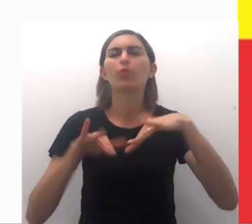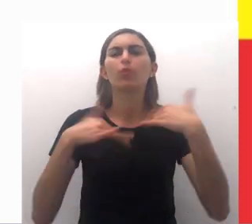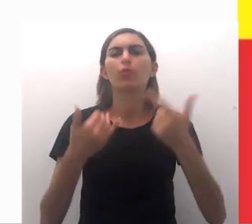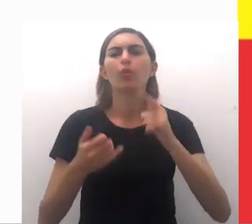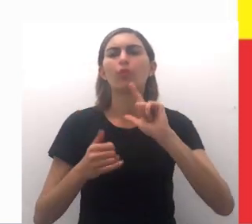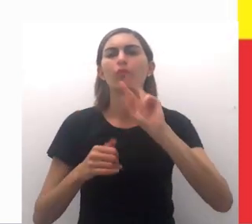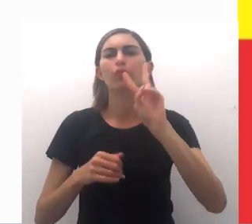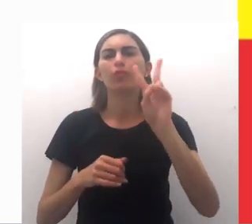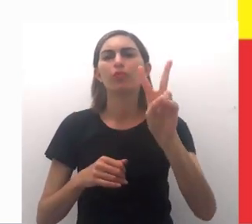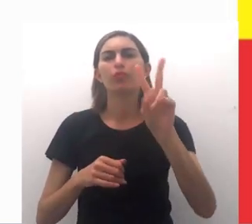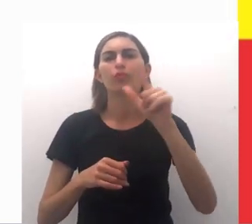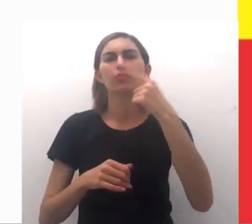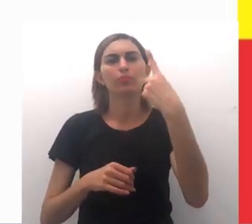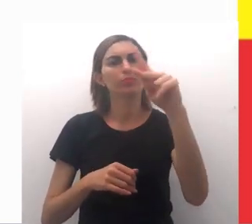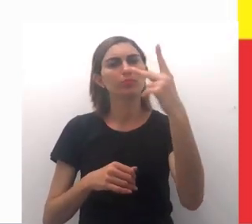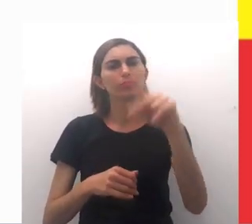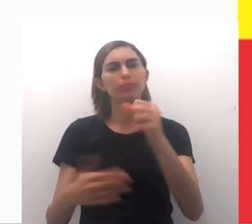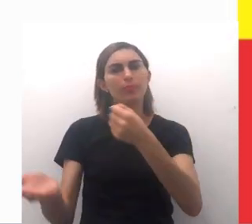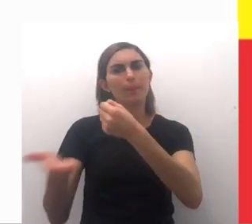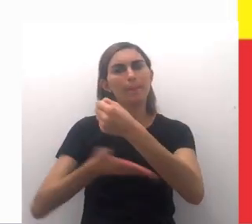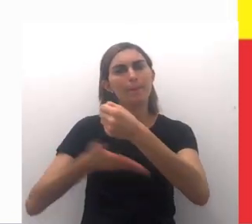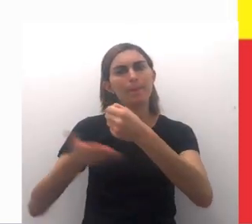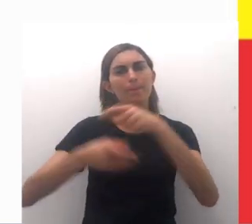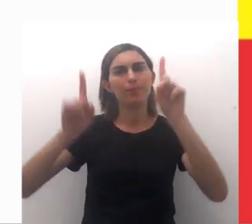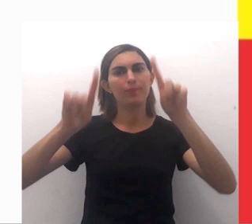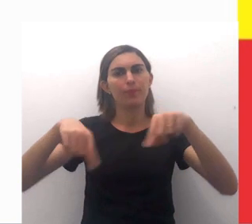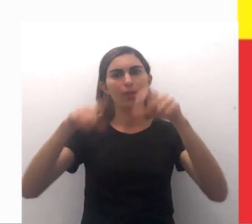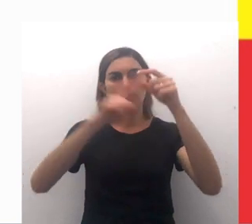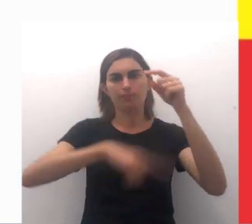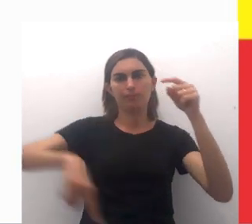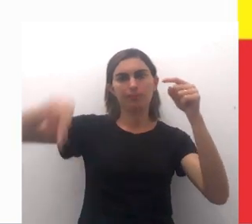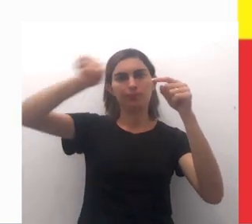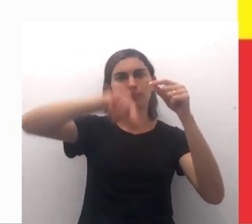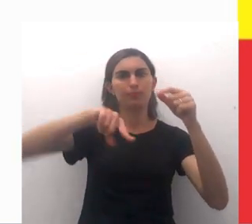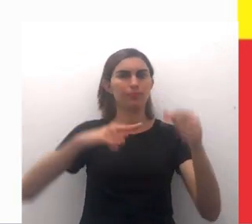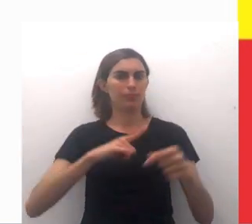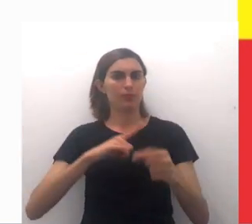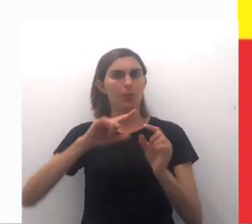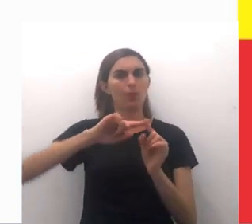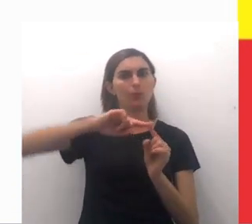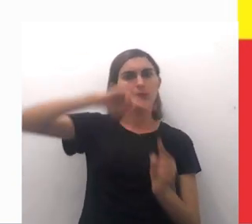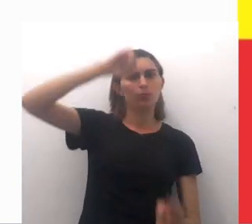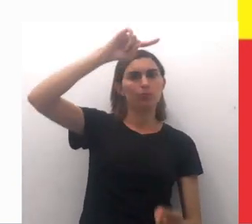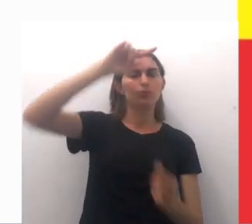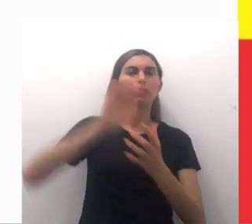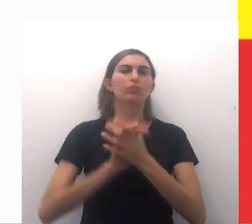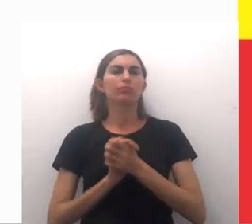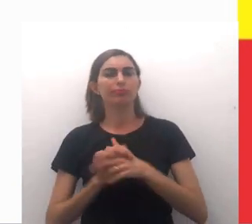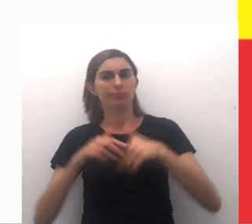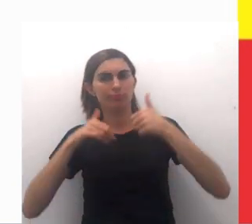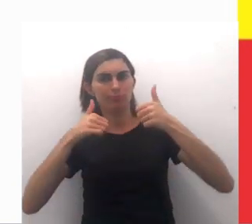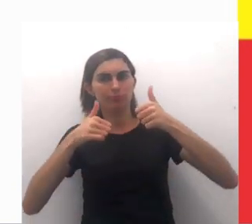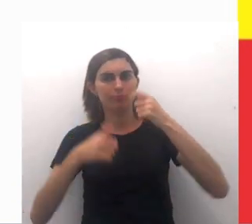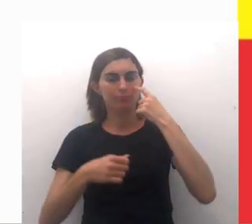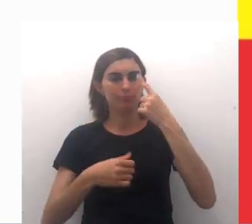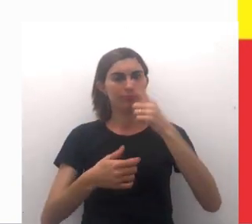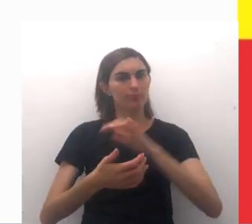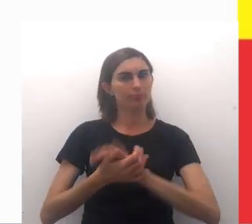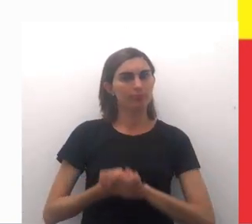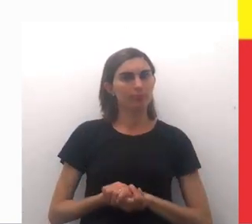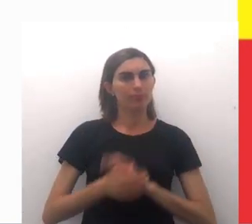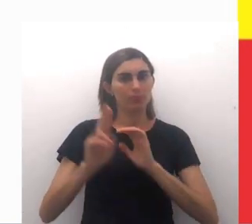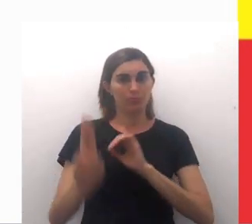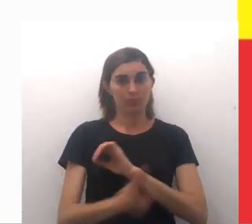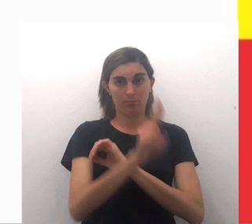é o volume dele? Veja aqui, a base é um círculo e aqui nós temos a altura. Beleza? Então,